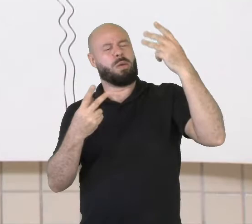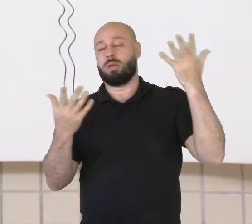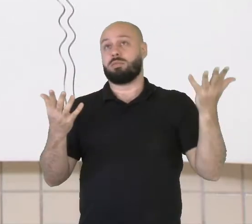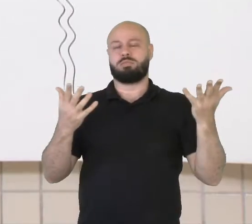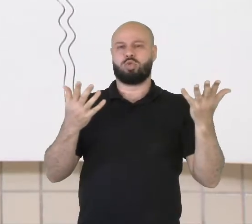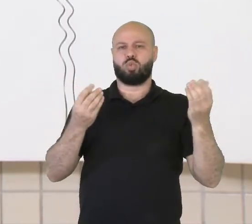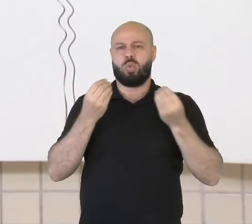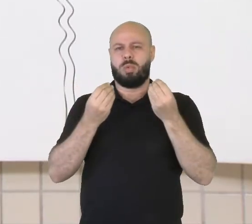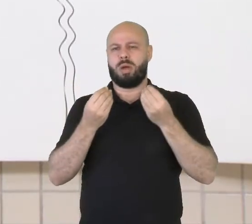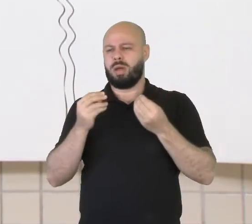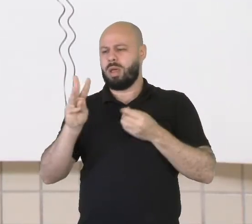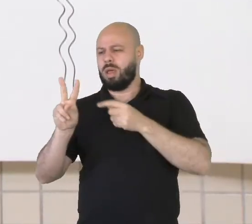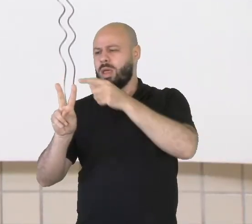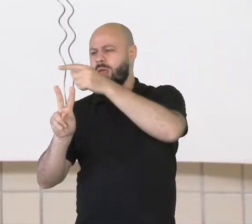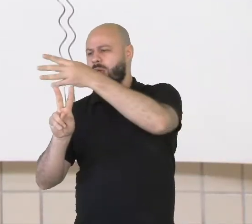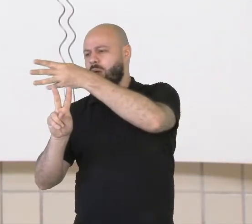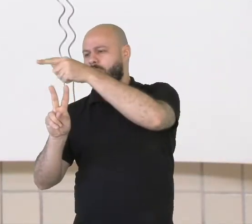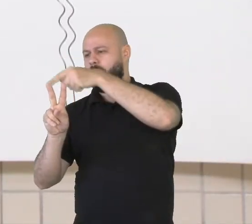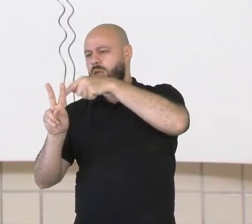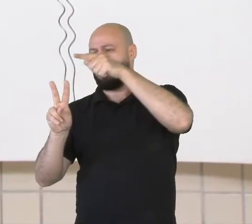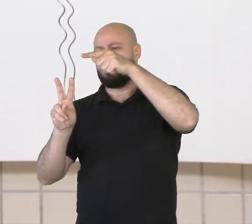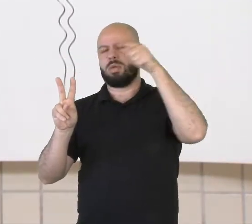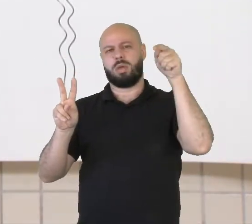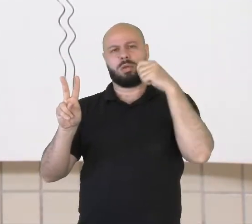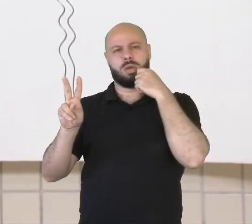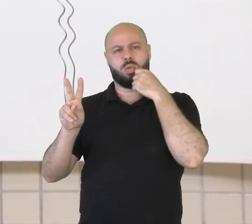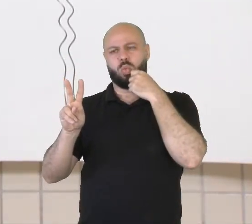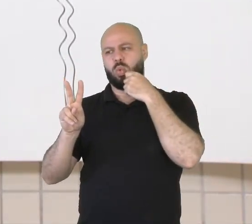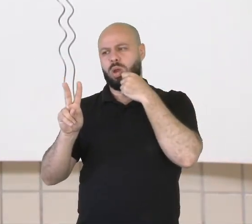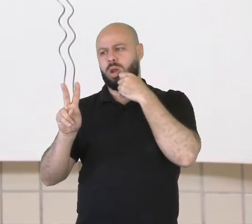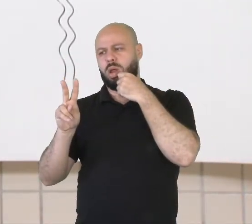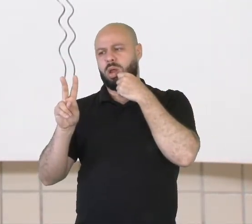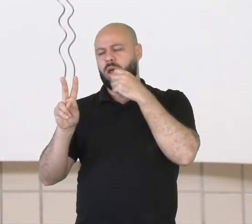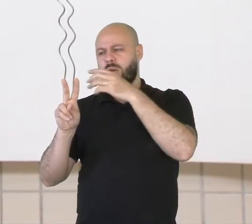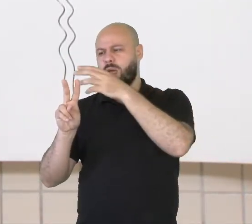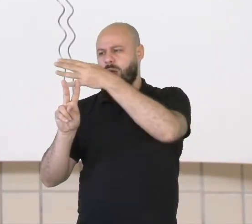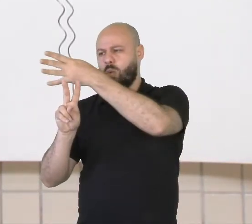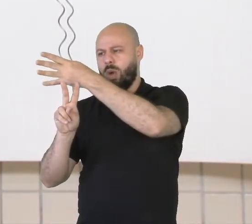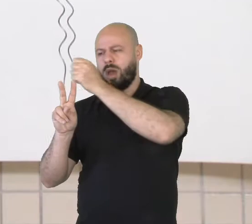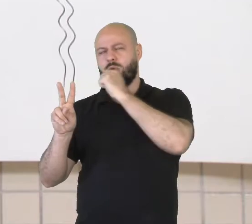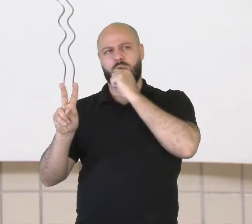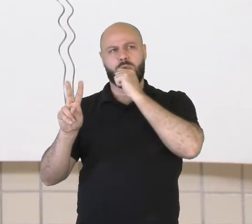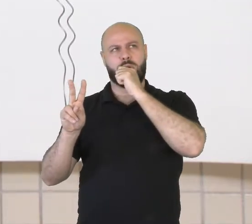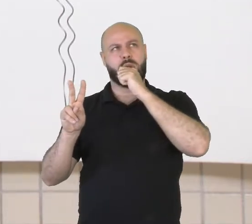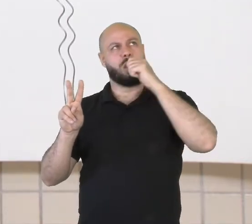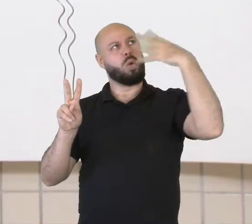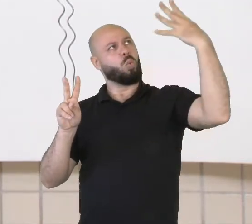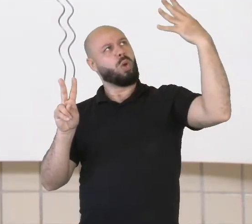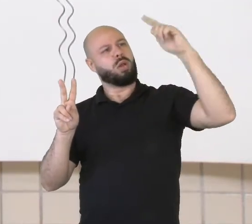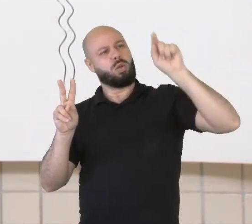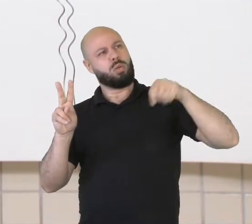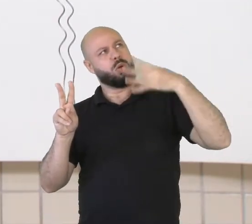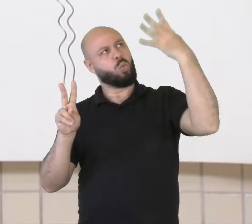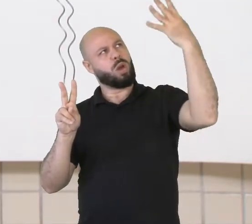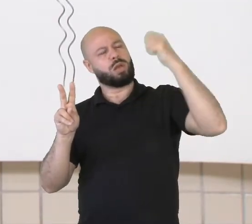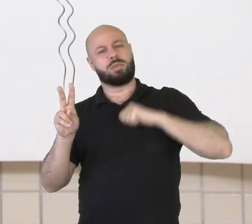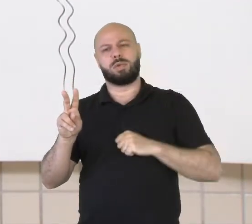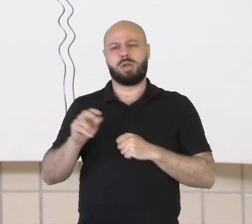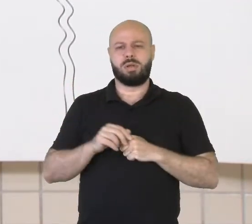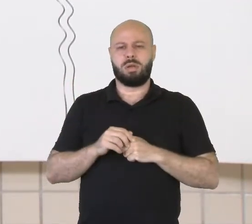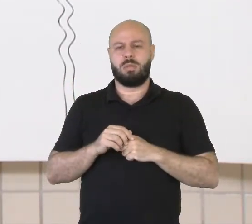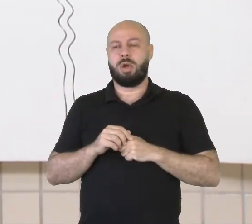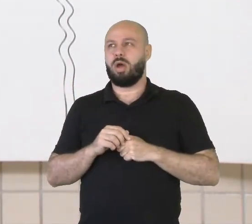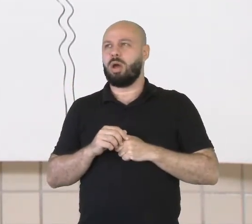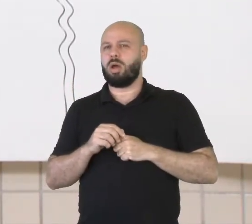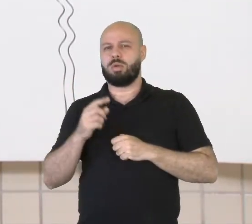2. Porém, ele está elevado ao expoente 4. Então, olha só que interessante. A raiz quarta de 2... O expoente de dentro multiplica o